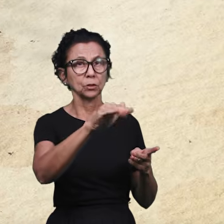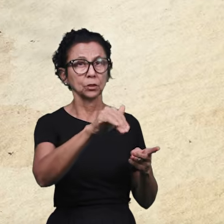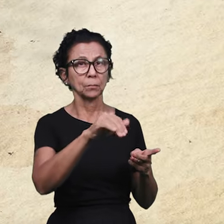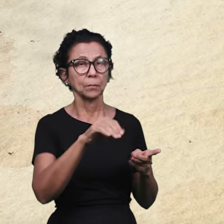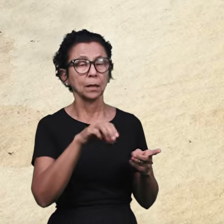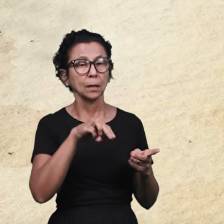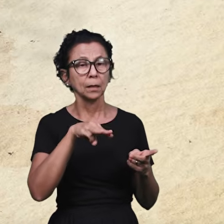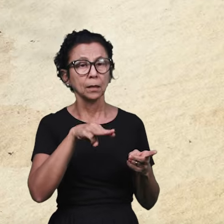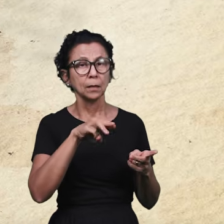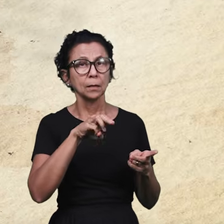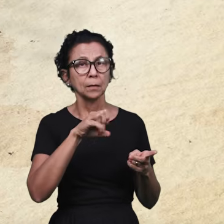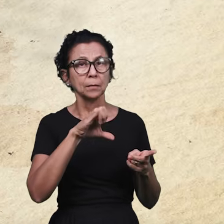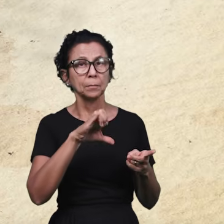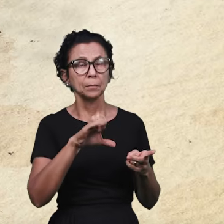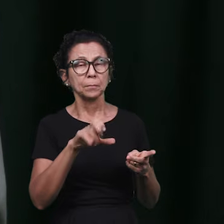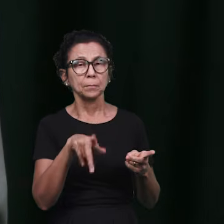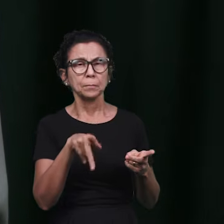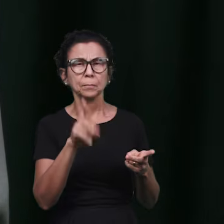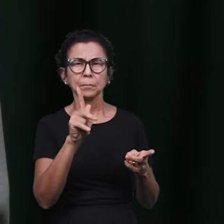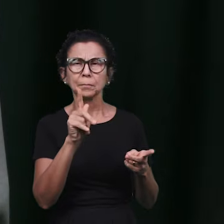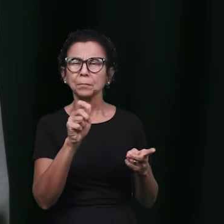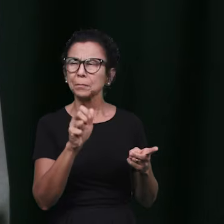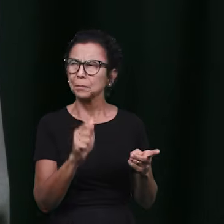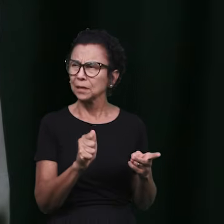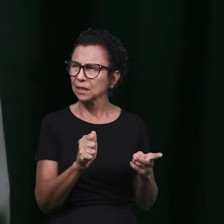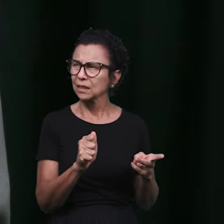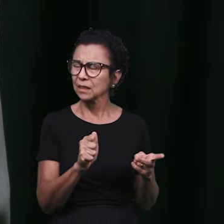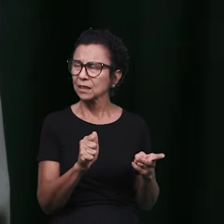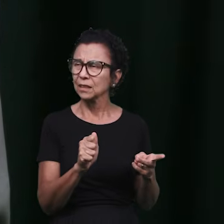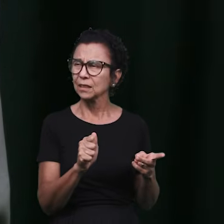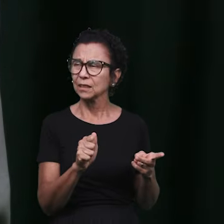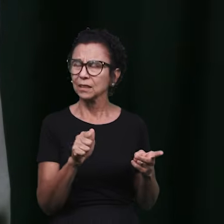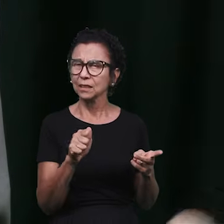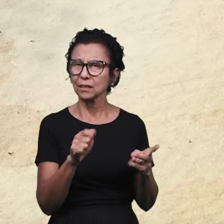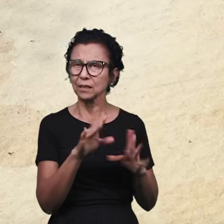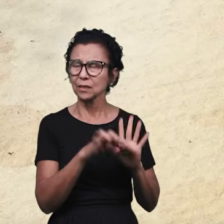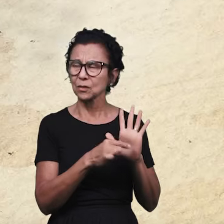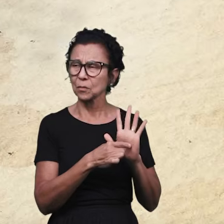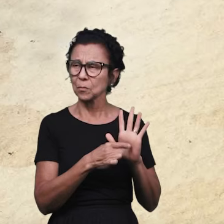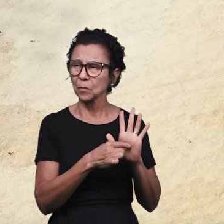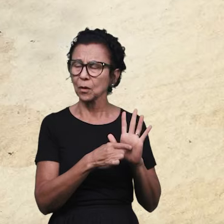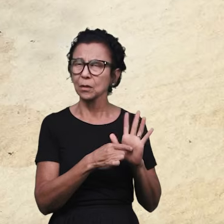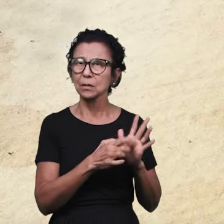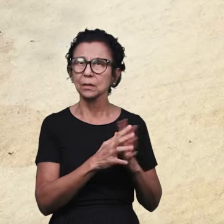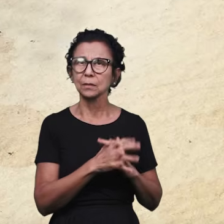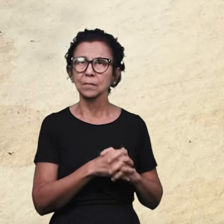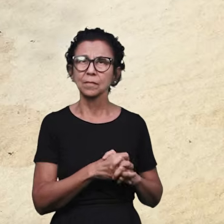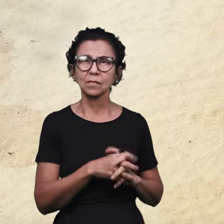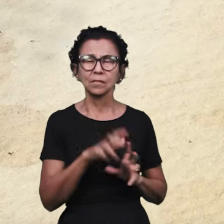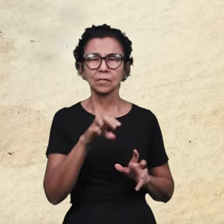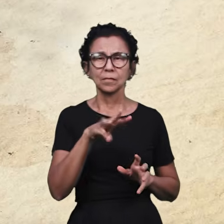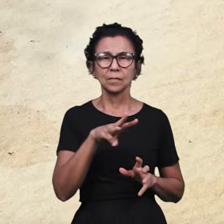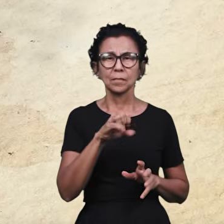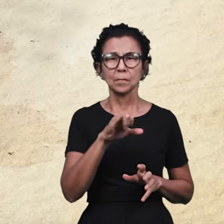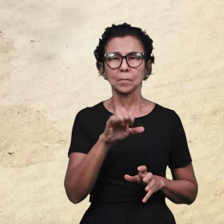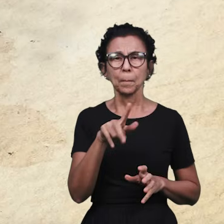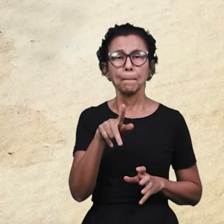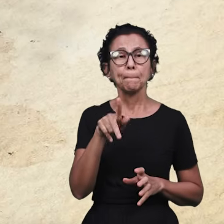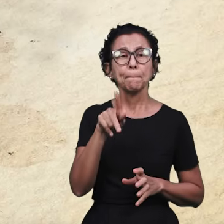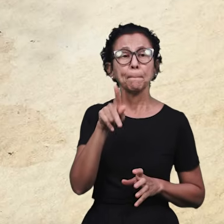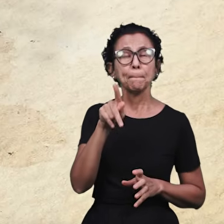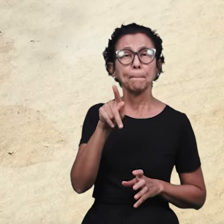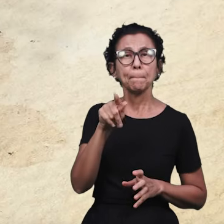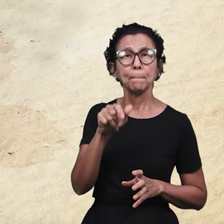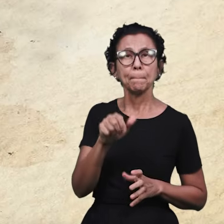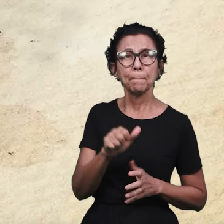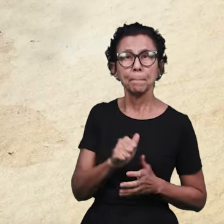Micaías. aqui está Mica, depois outra Micaías, aqui ele fala, ó, o mensageiro foi chamar Mica, ele fala: "Eis que as palavras dos profetas